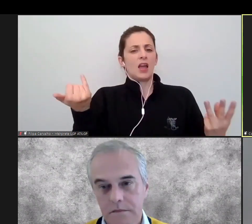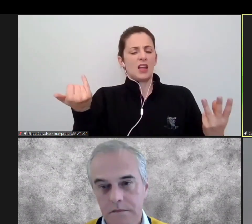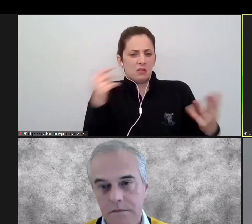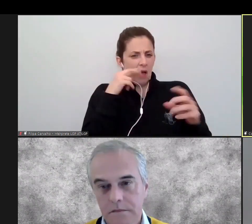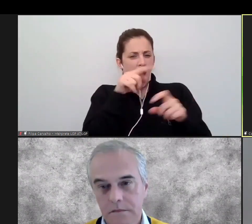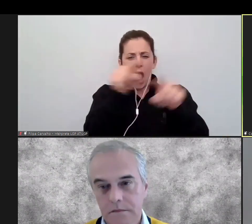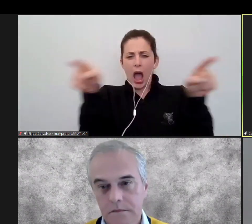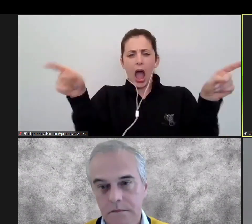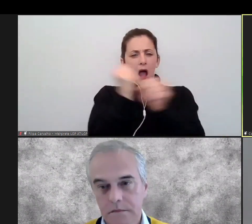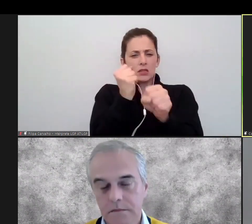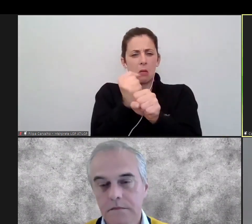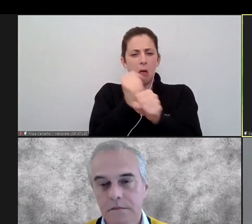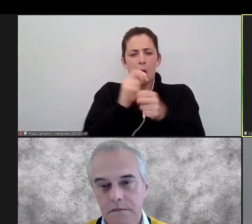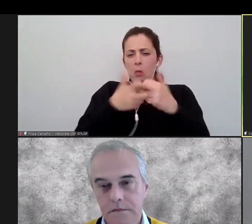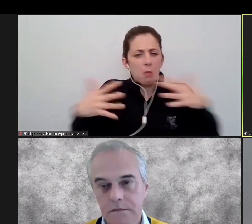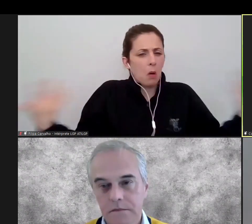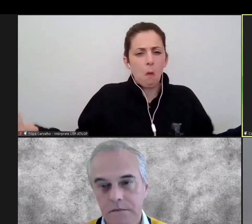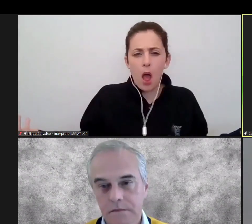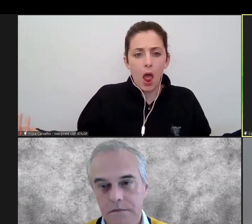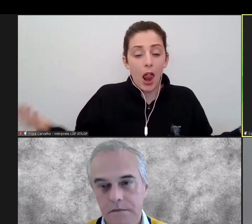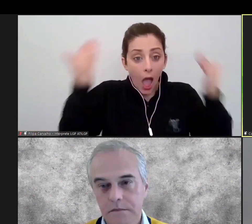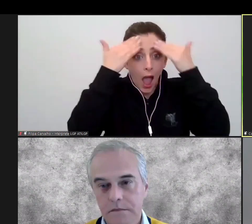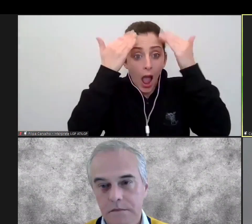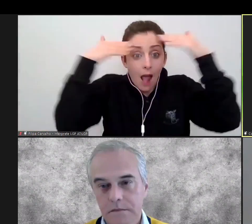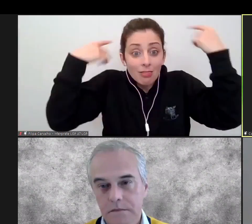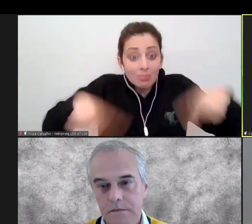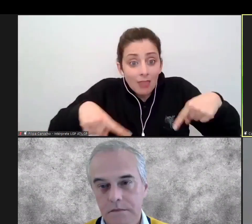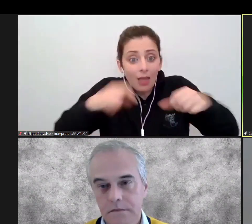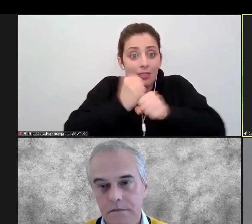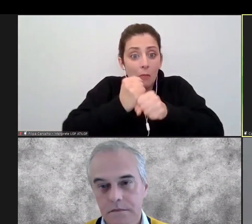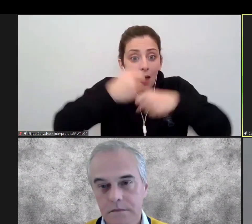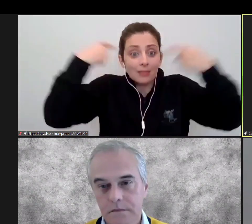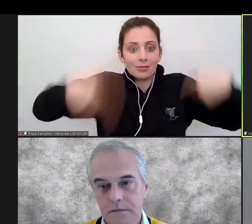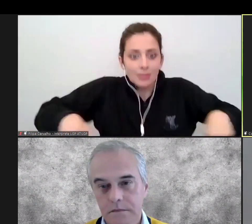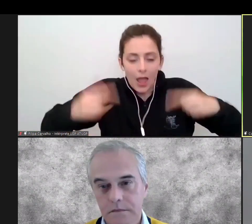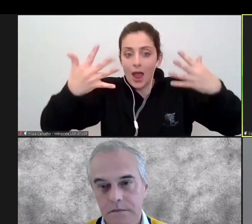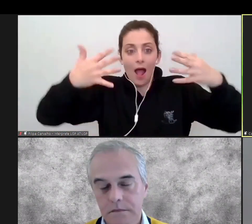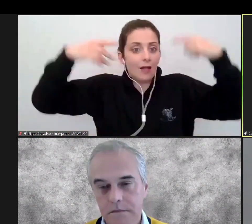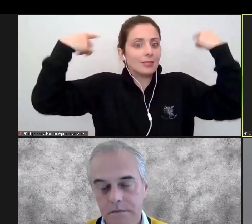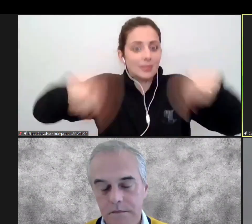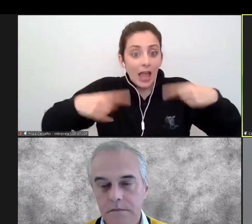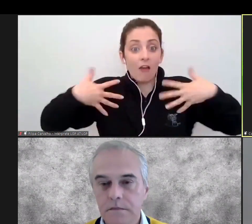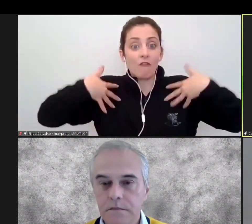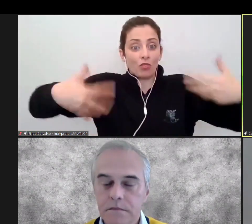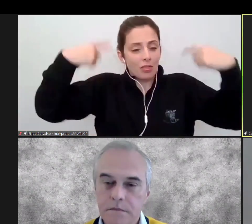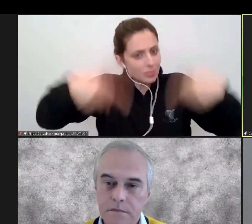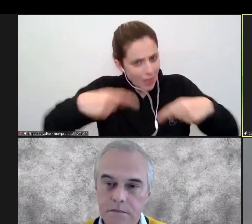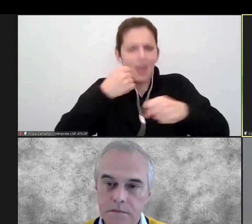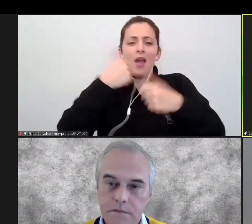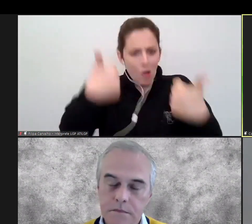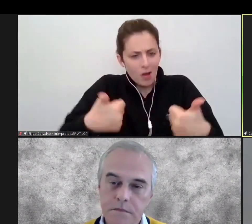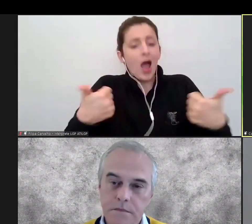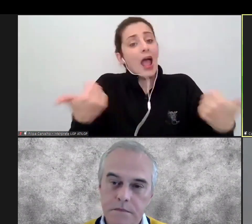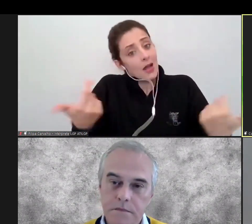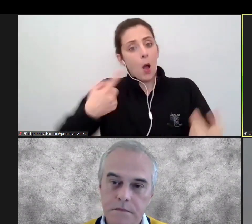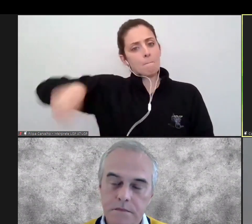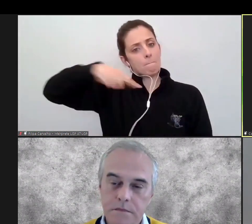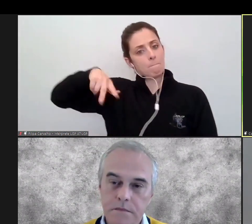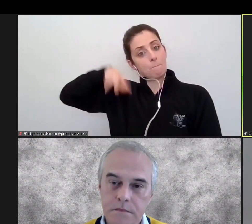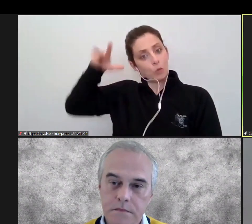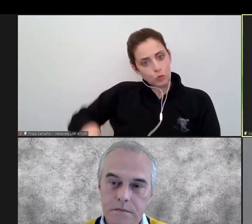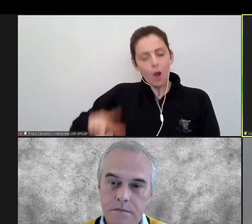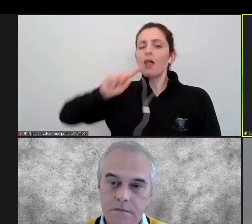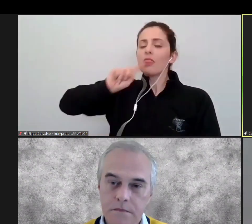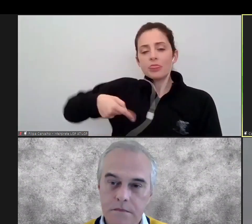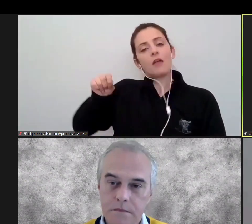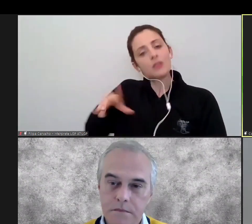rigorosamente nada a ninguém, do ponto de vista daquilo que é competência, ou as competências. Então eu acho que Portugal, nesse sentido, poderá fazer um caminho, porque tem necessariamente que o